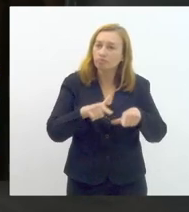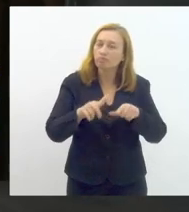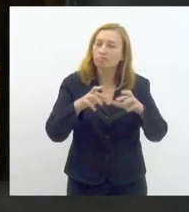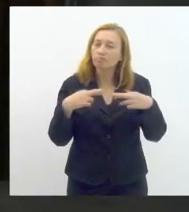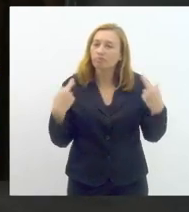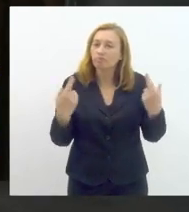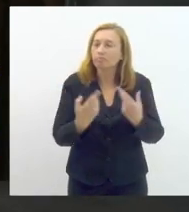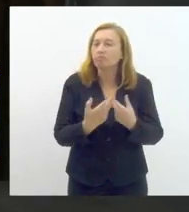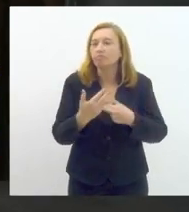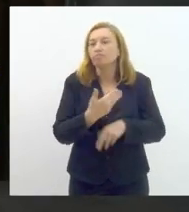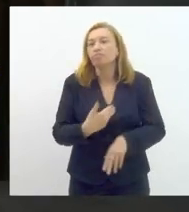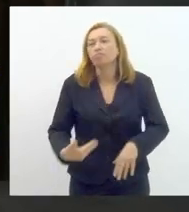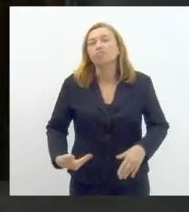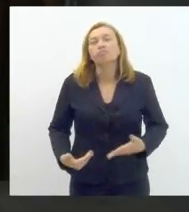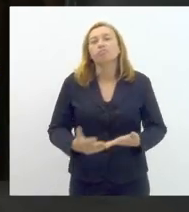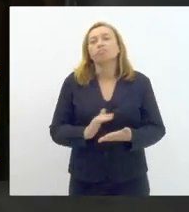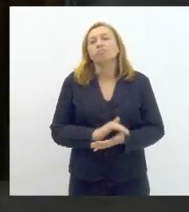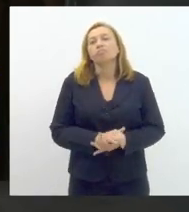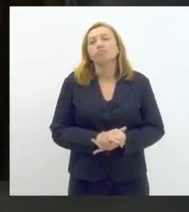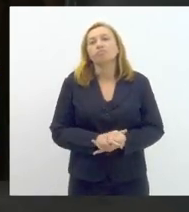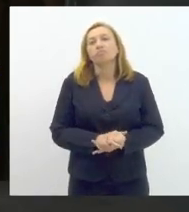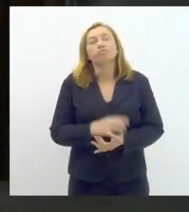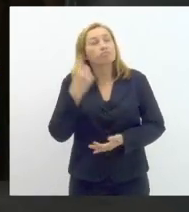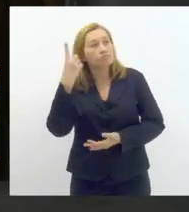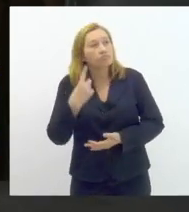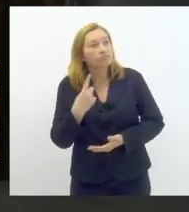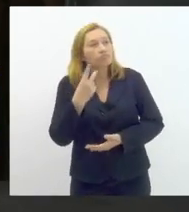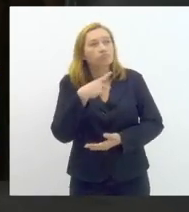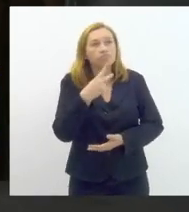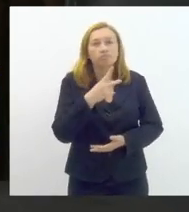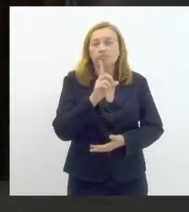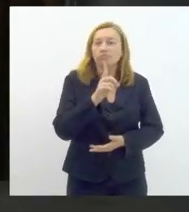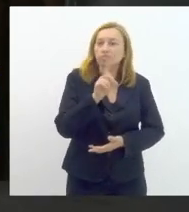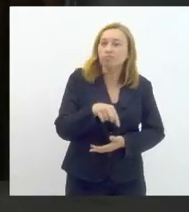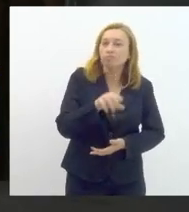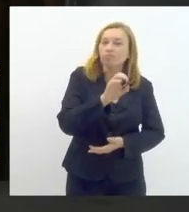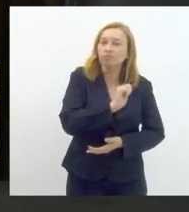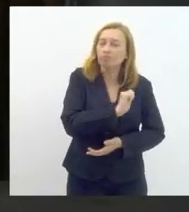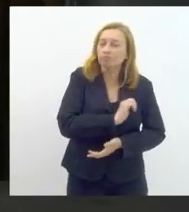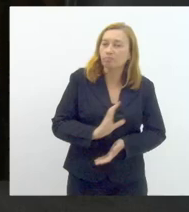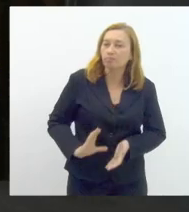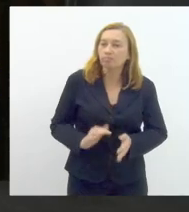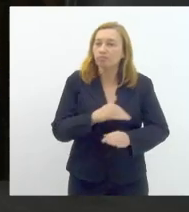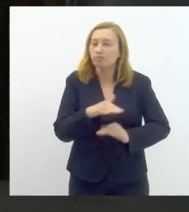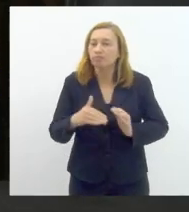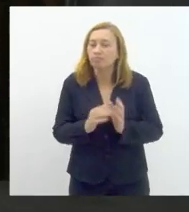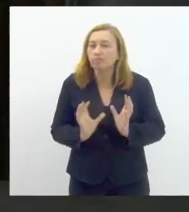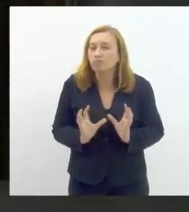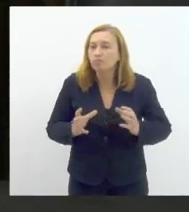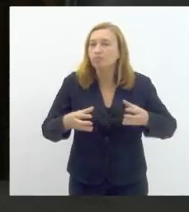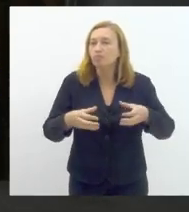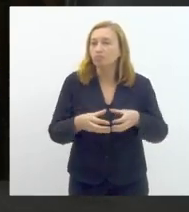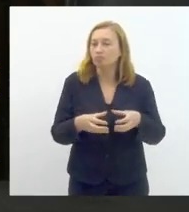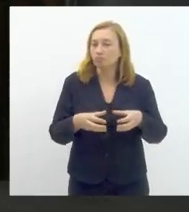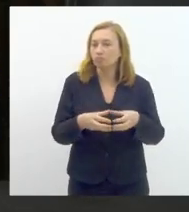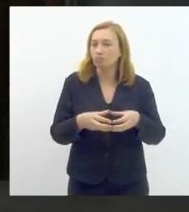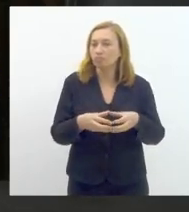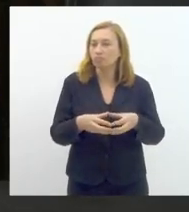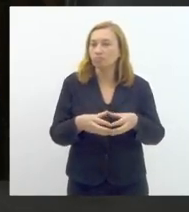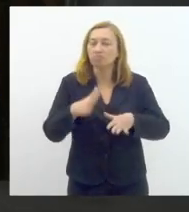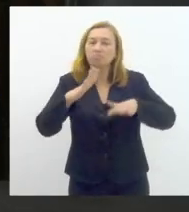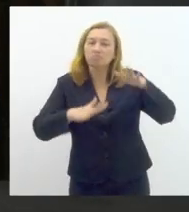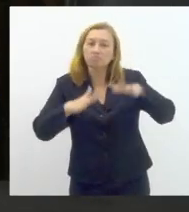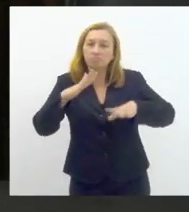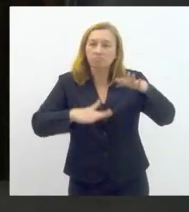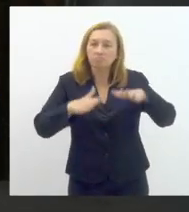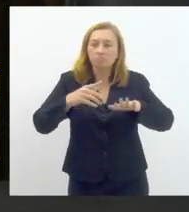audiência. Né? E, como a Dani falou, não é o André, é todo o conjunto, né, Dani? É um conjunto. Independente